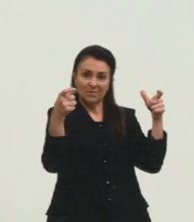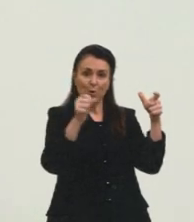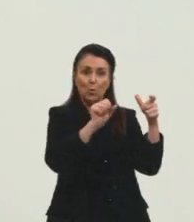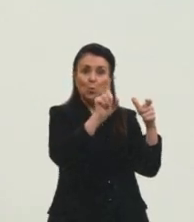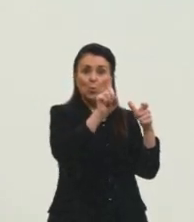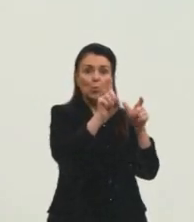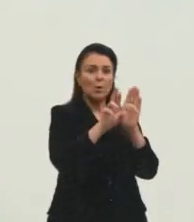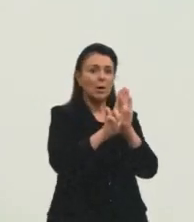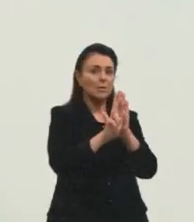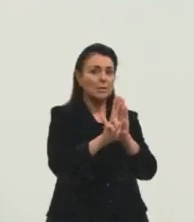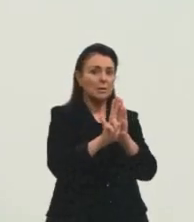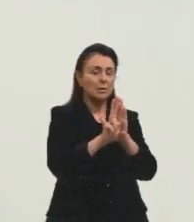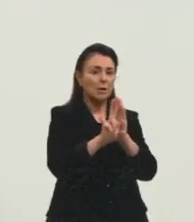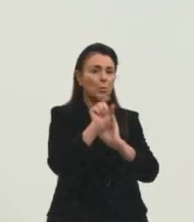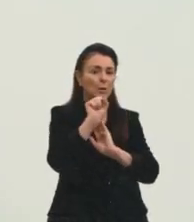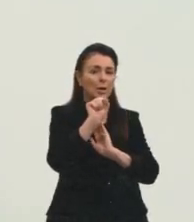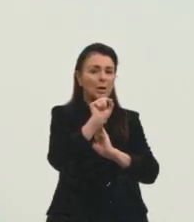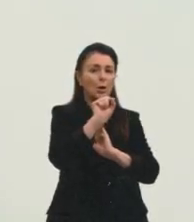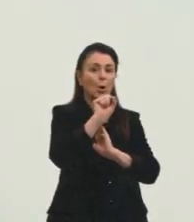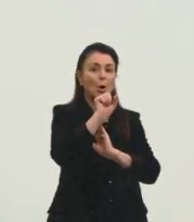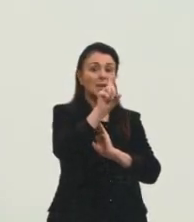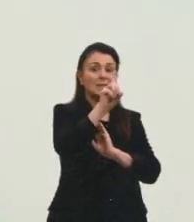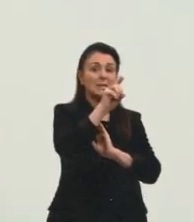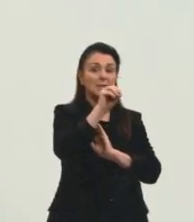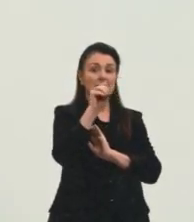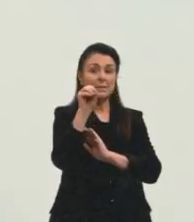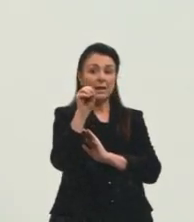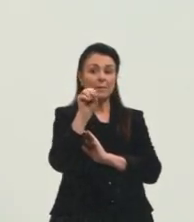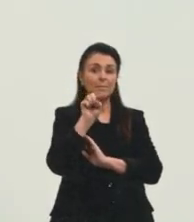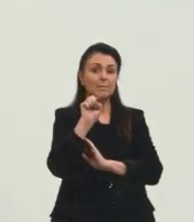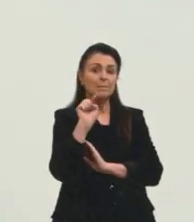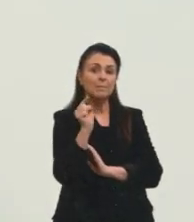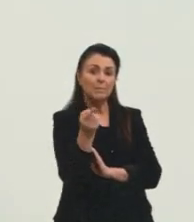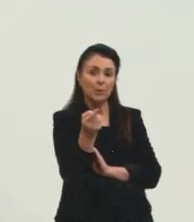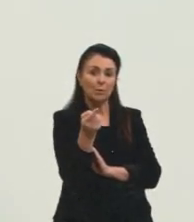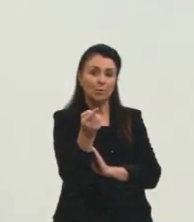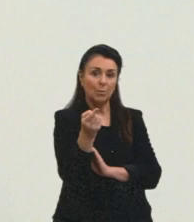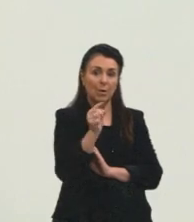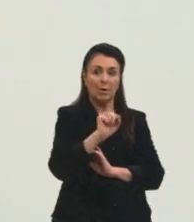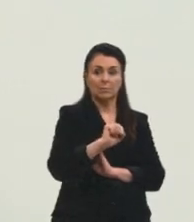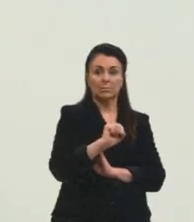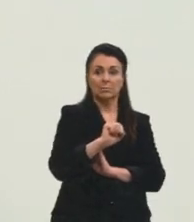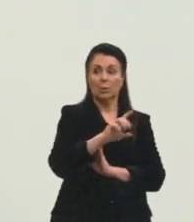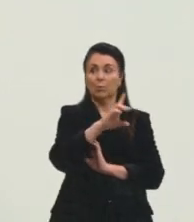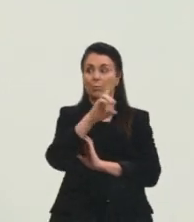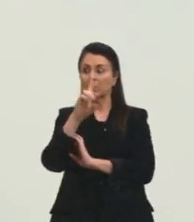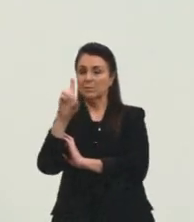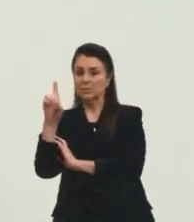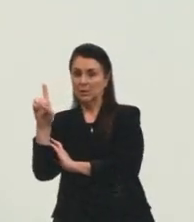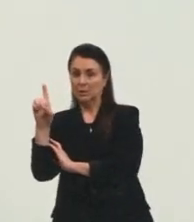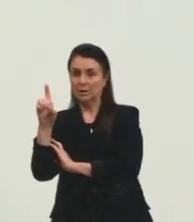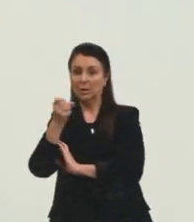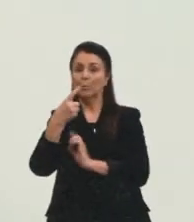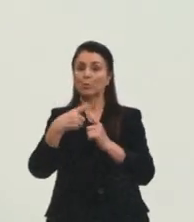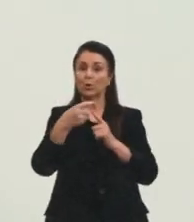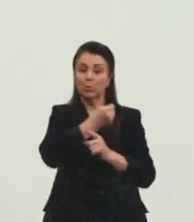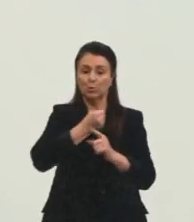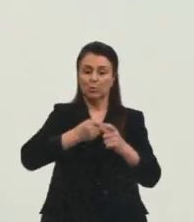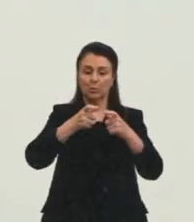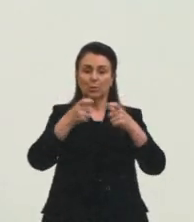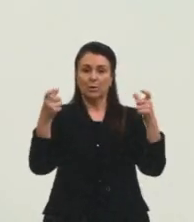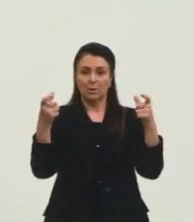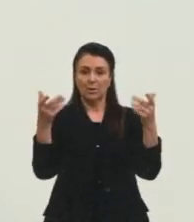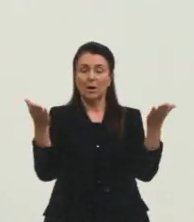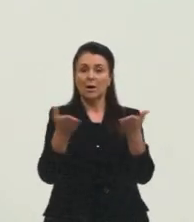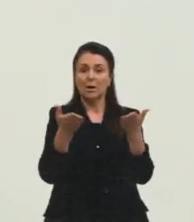um ele representa o que 100 mil Então a gente necessariamente tem que andar para a direita para ter um número maior né e no